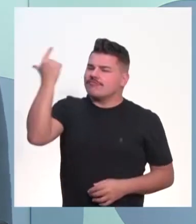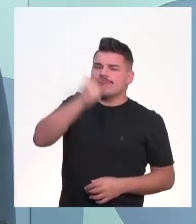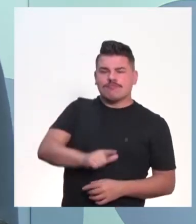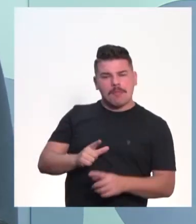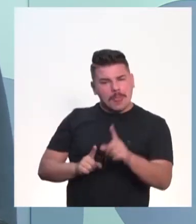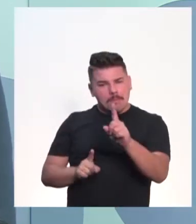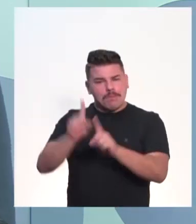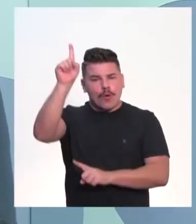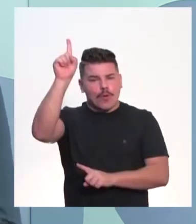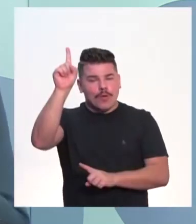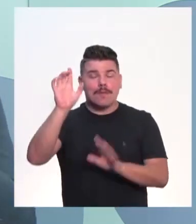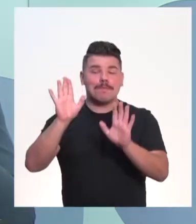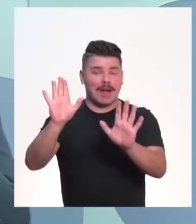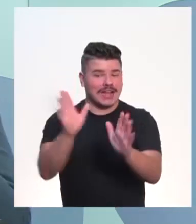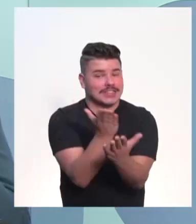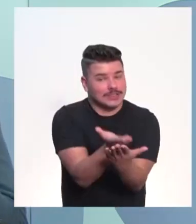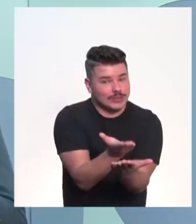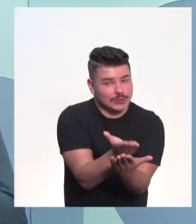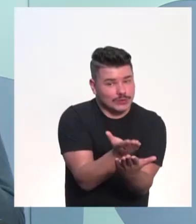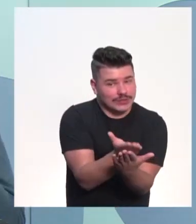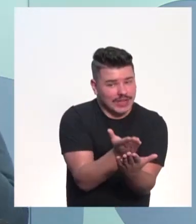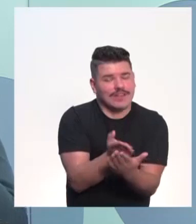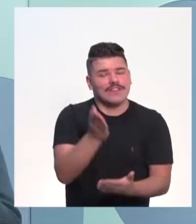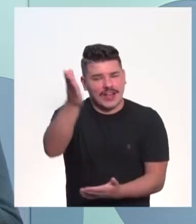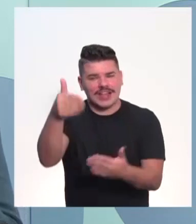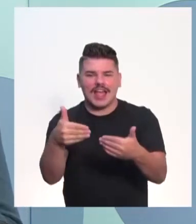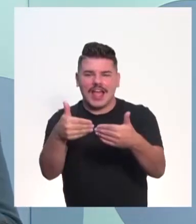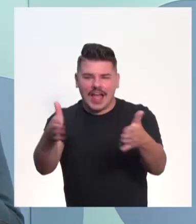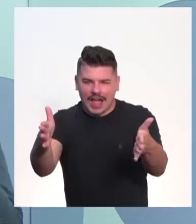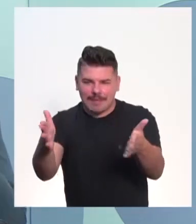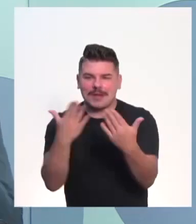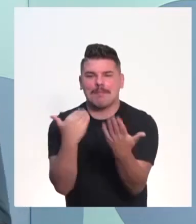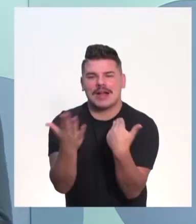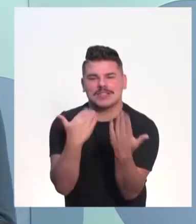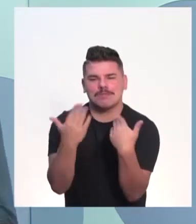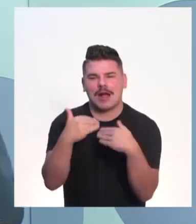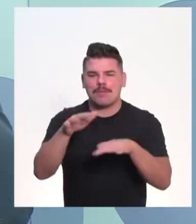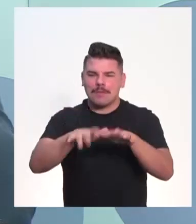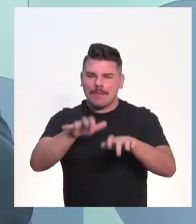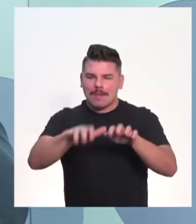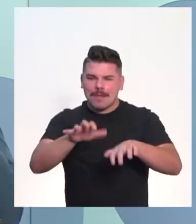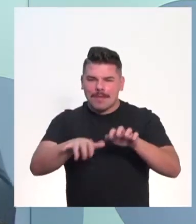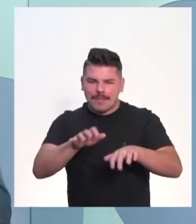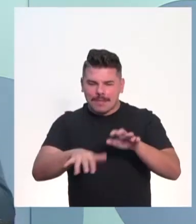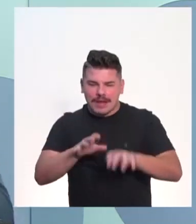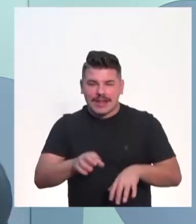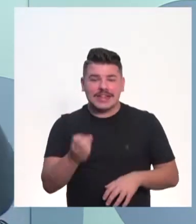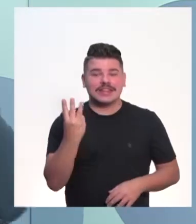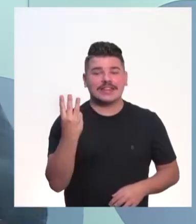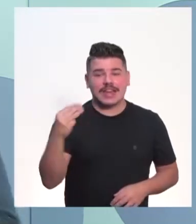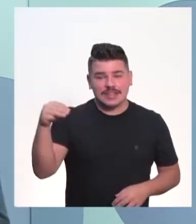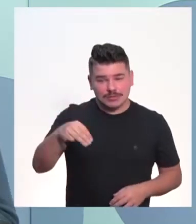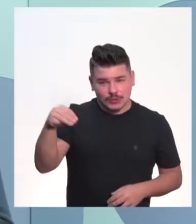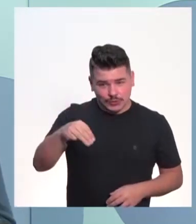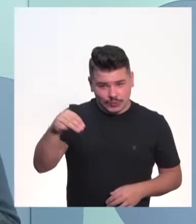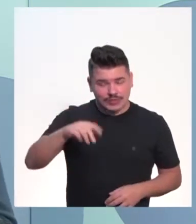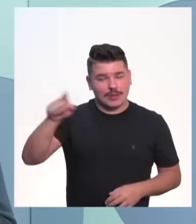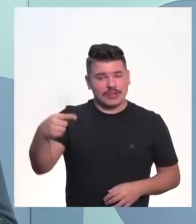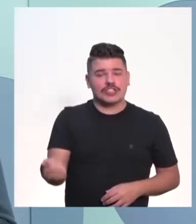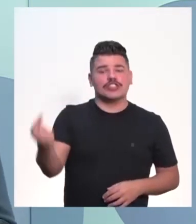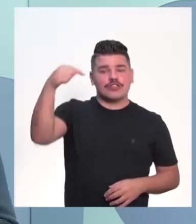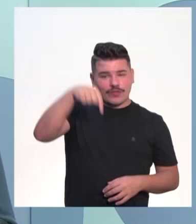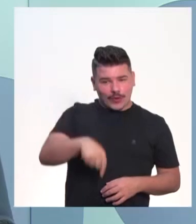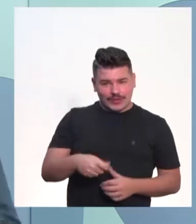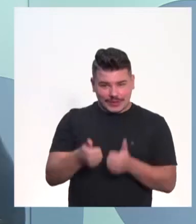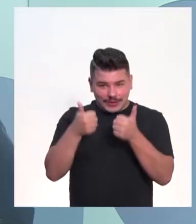através dos estudos. Interage lá no chat, pensa rapidinho, coloca lá, a gente vai dar 3 minutinhos e depois a gente retorna.